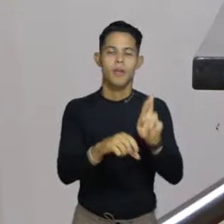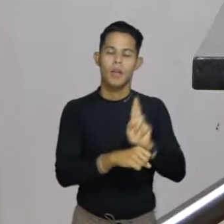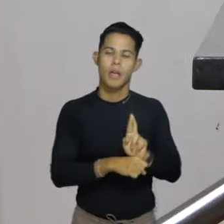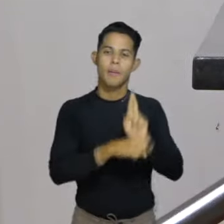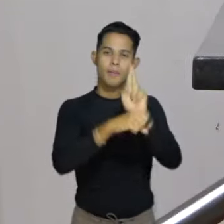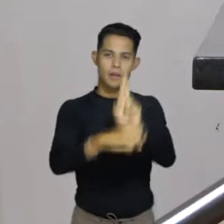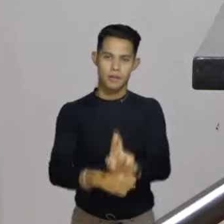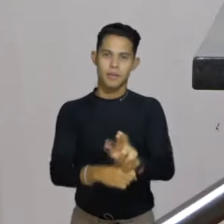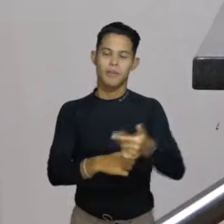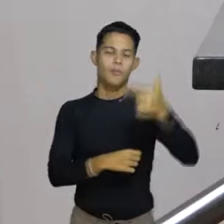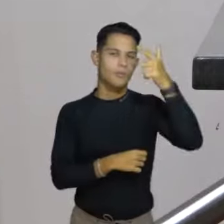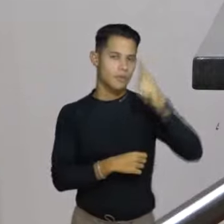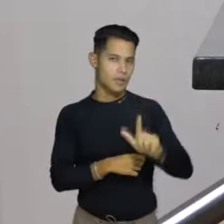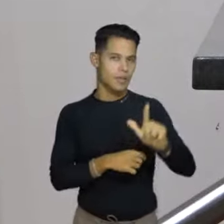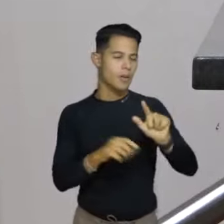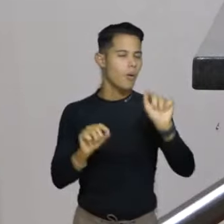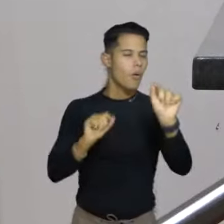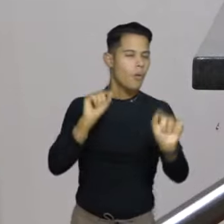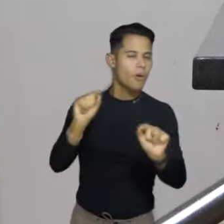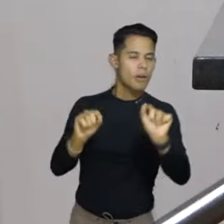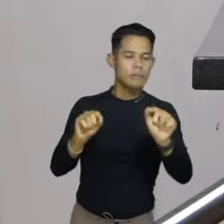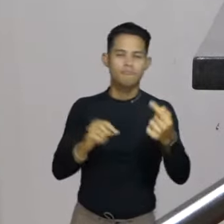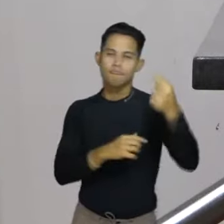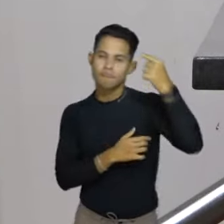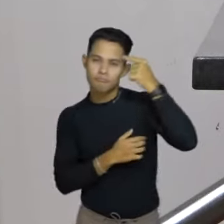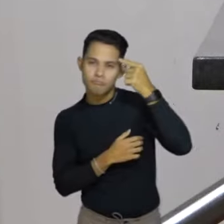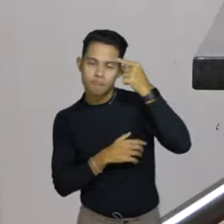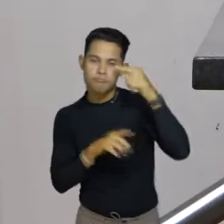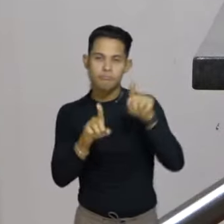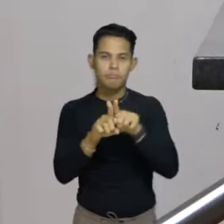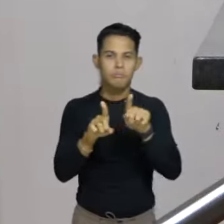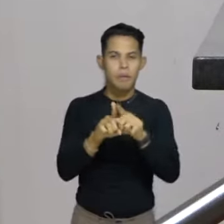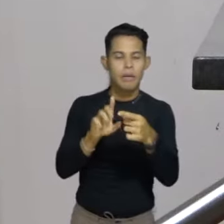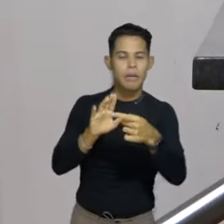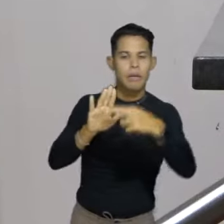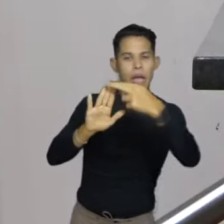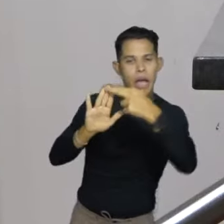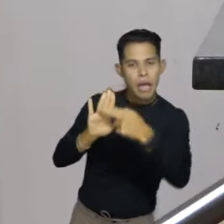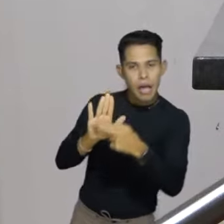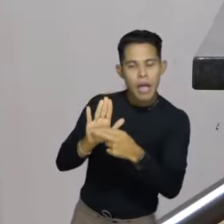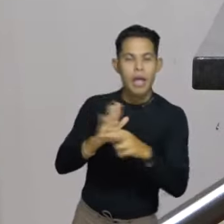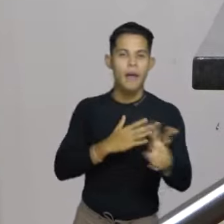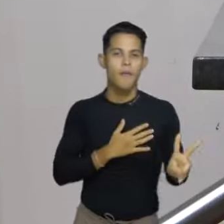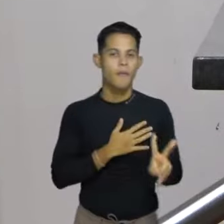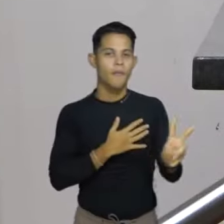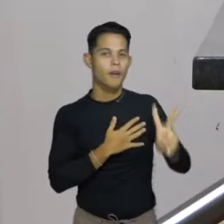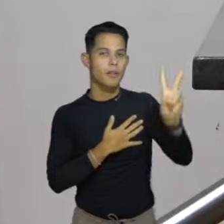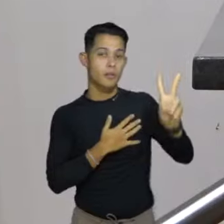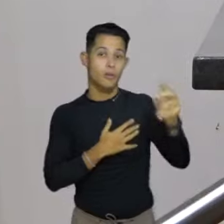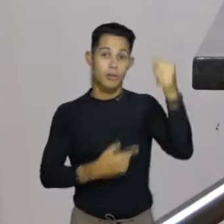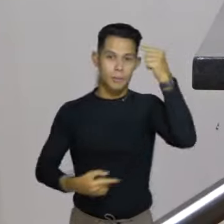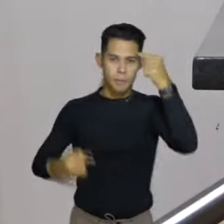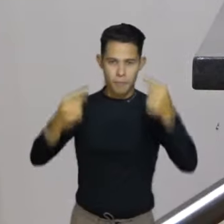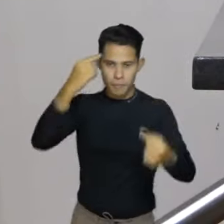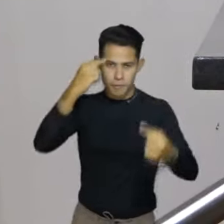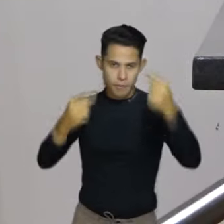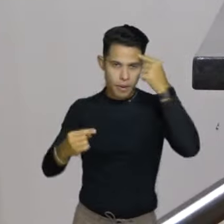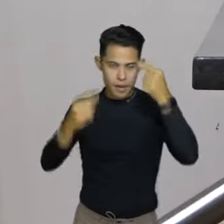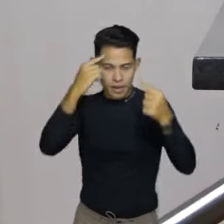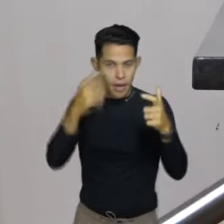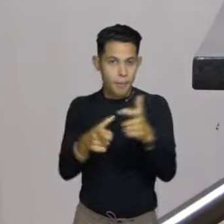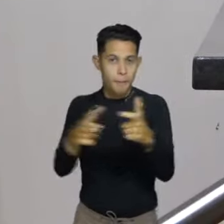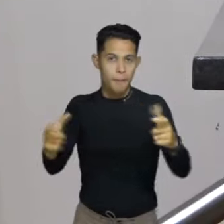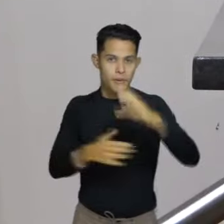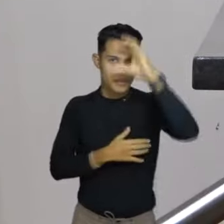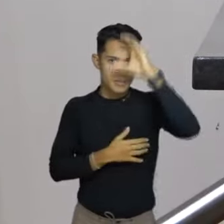aí a a a ideia ou os princípios os valores e o que pensa a maioria dos dos cidadãos catarinenses